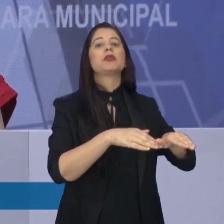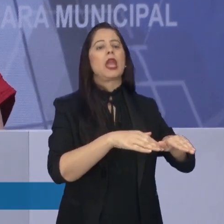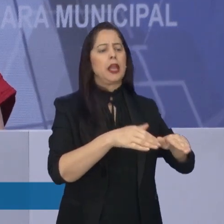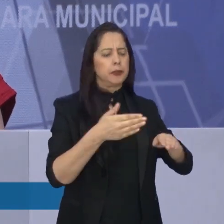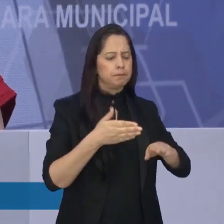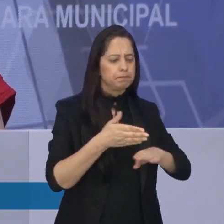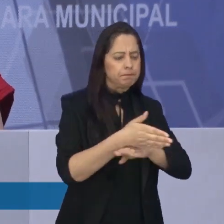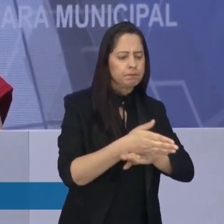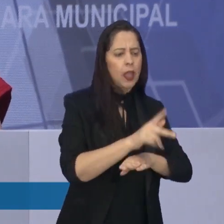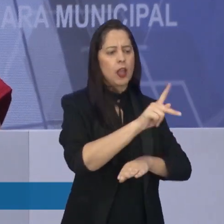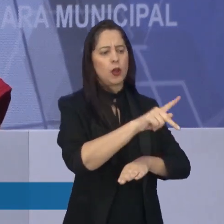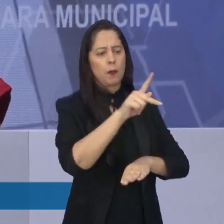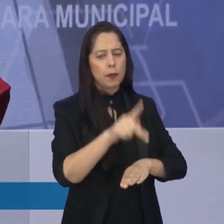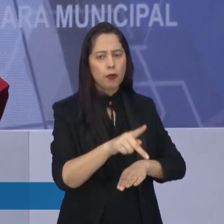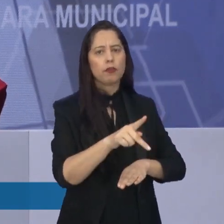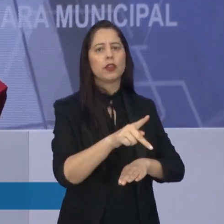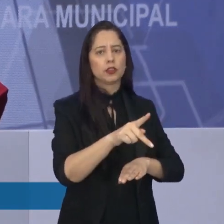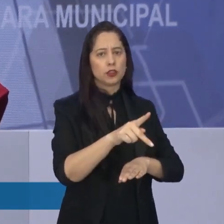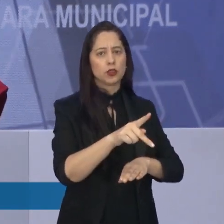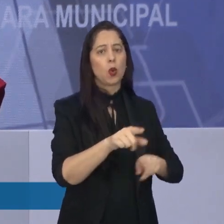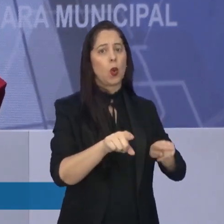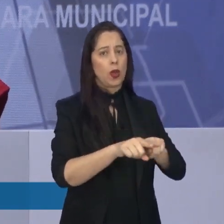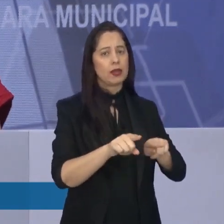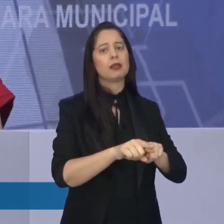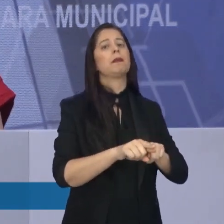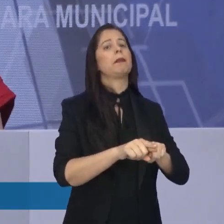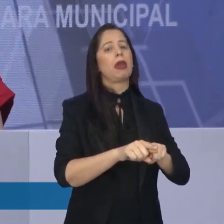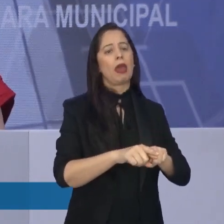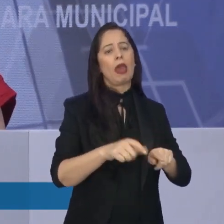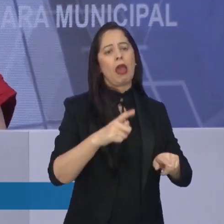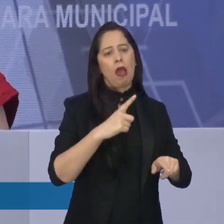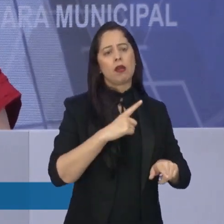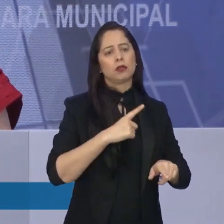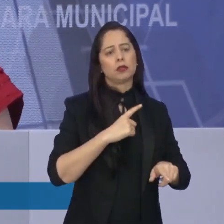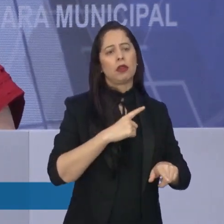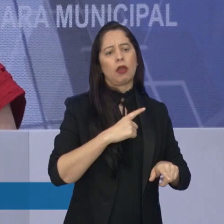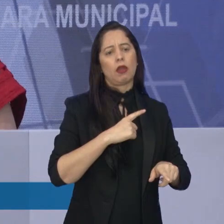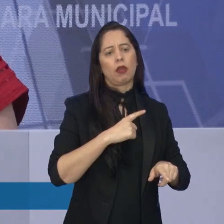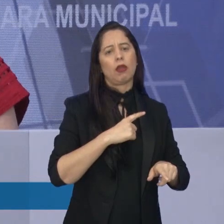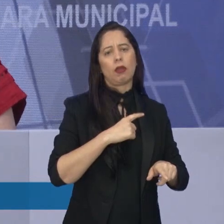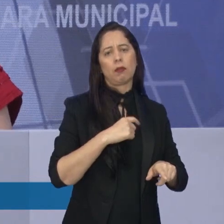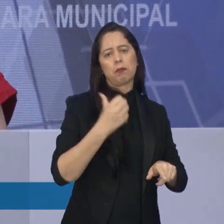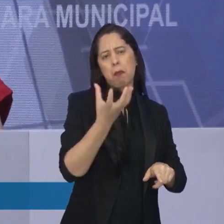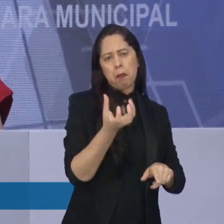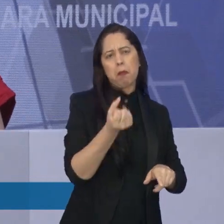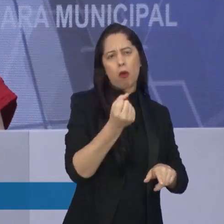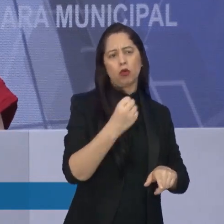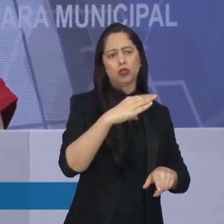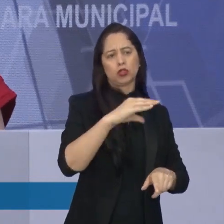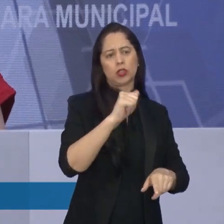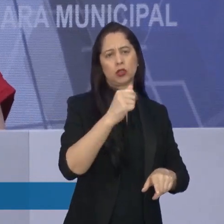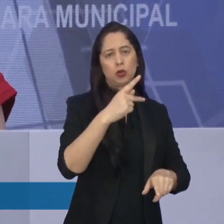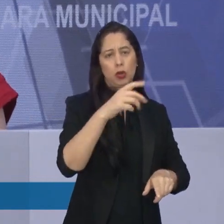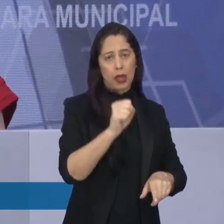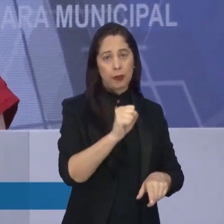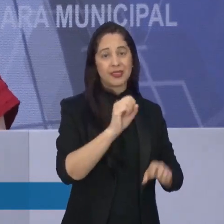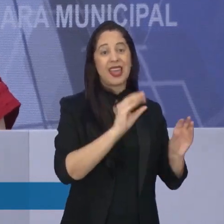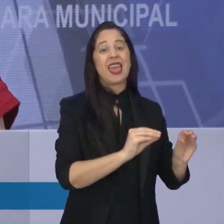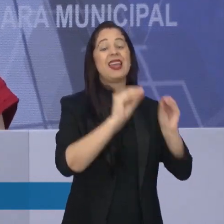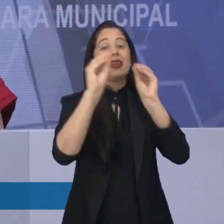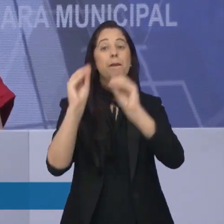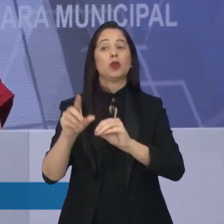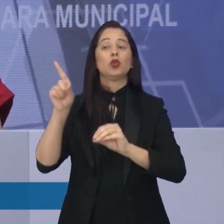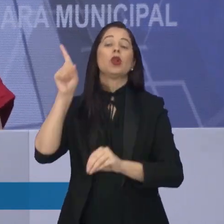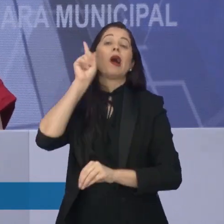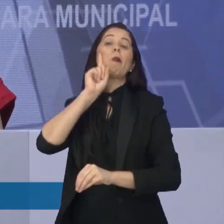do ITA e bolsista do CAPES, mudou-se com a família para a região de Chicago, nos